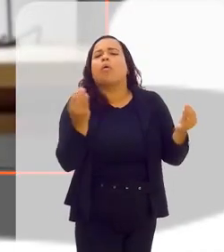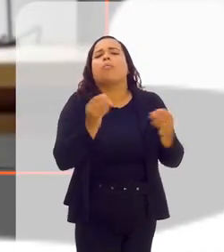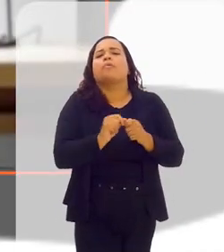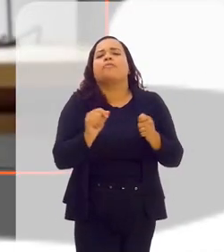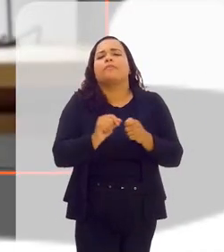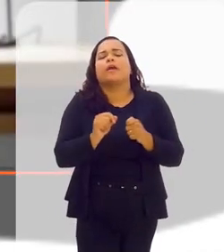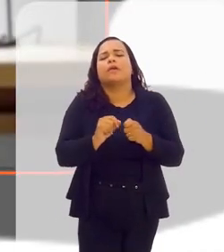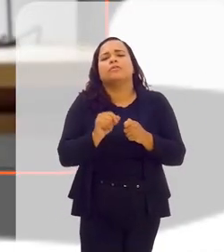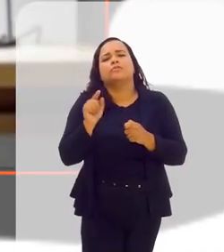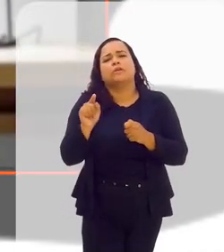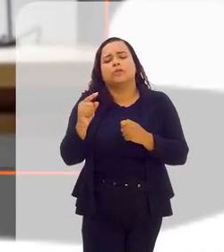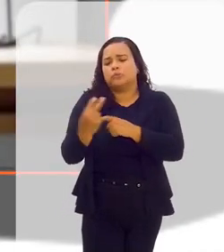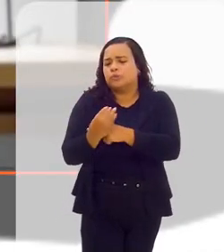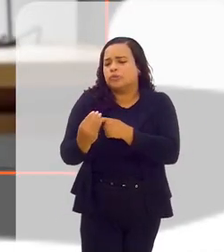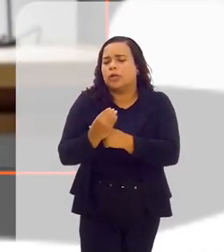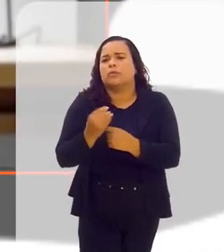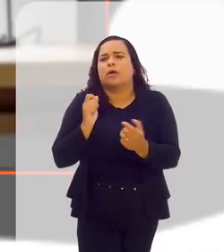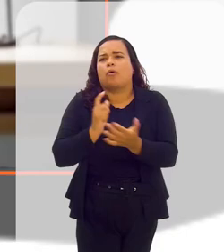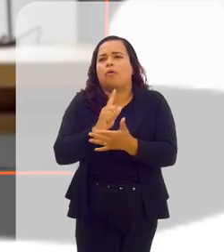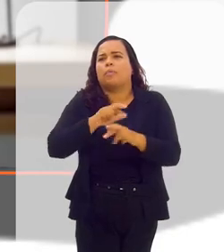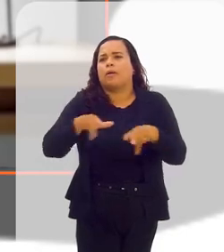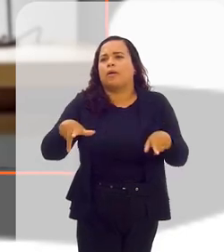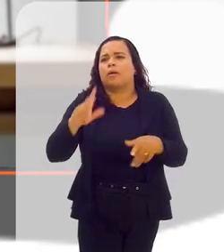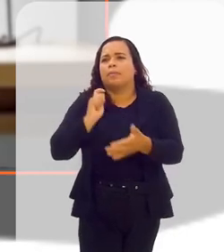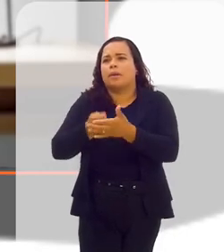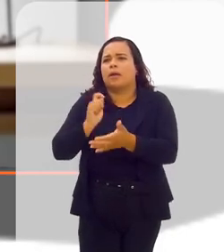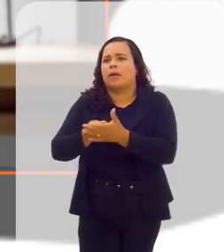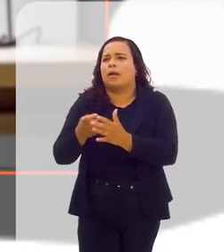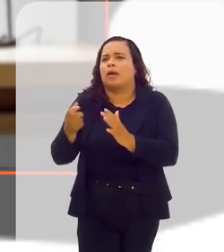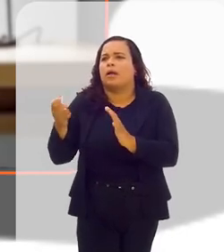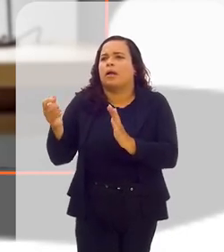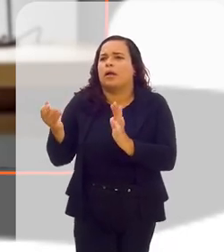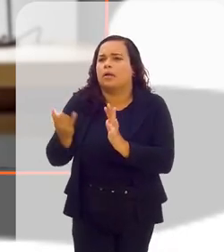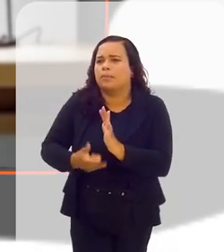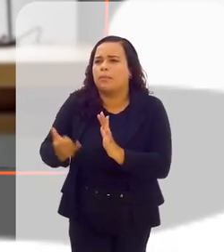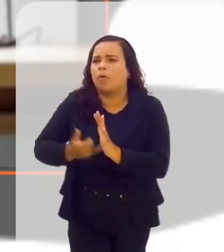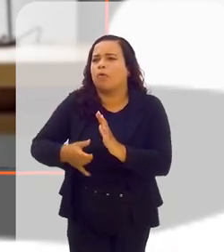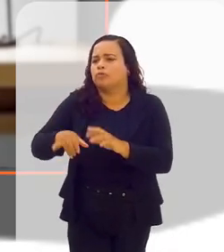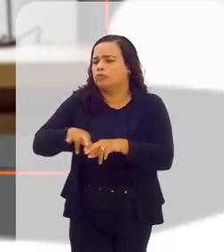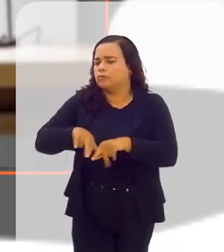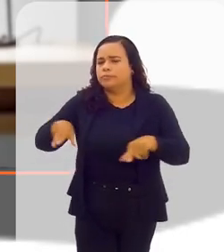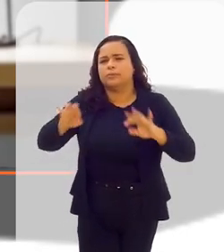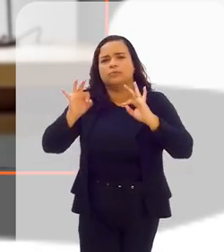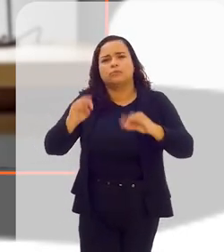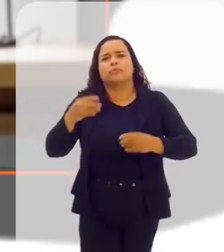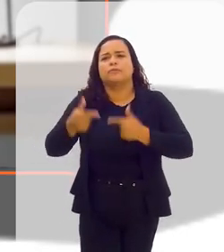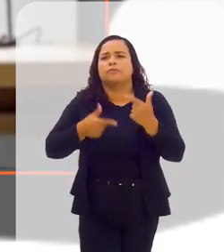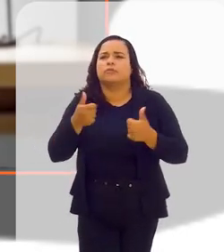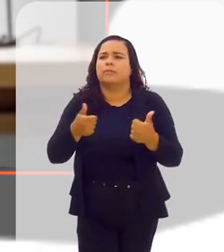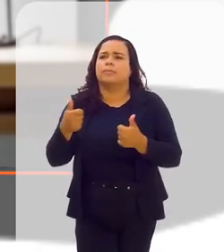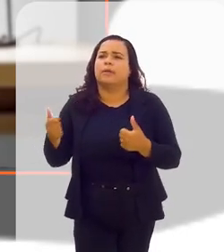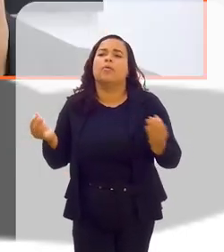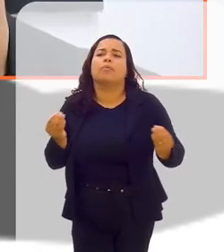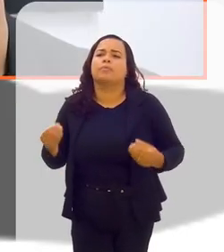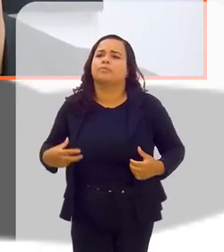período para empresarialmente se sustentar, comprar matéria-prima, pagar todos os impostos e funcionar como empresário? Eu,